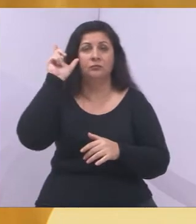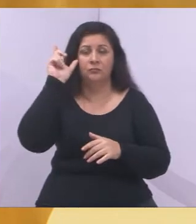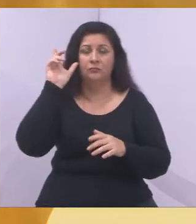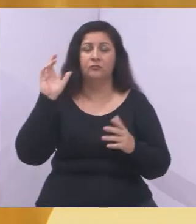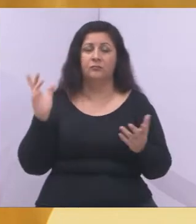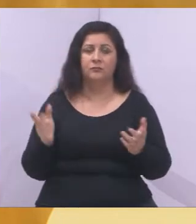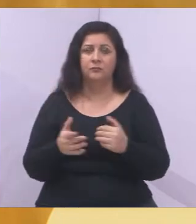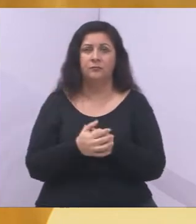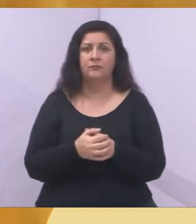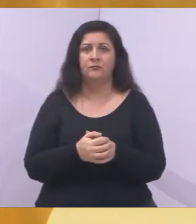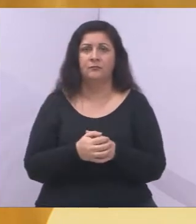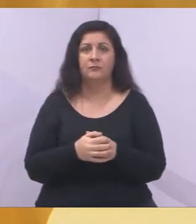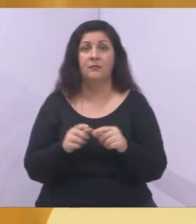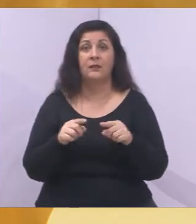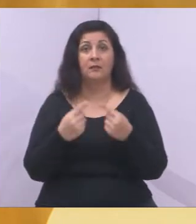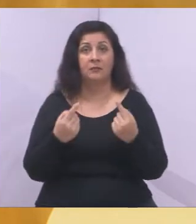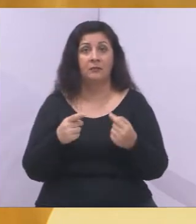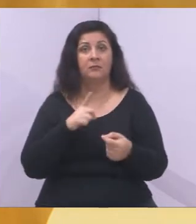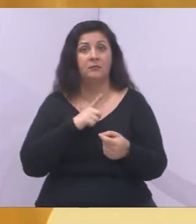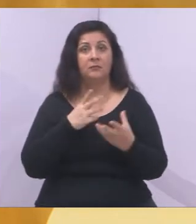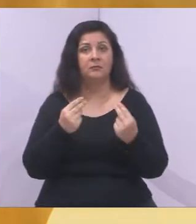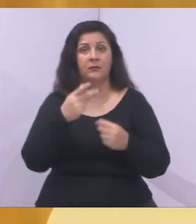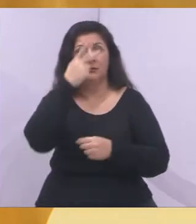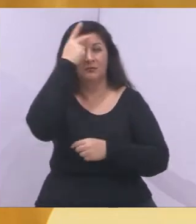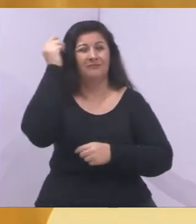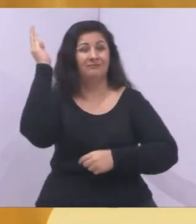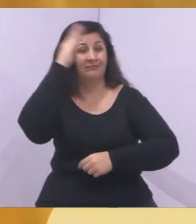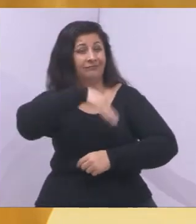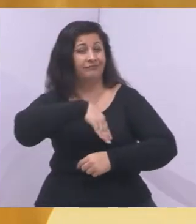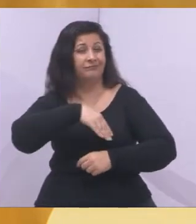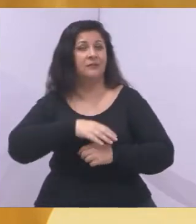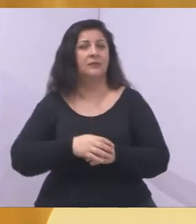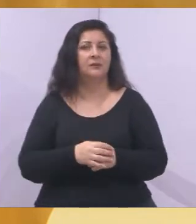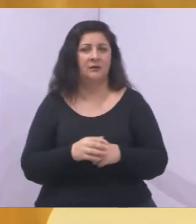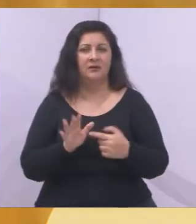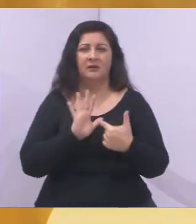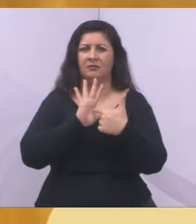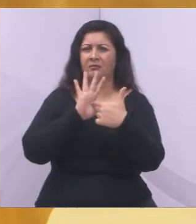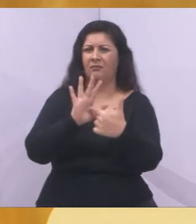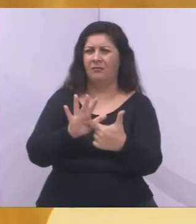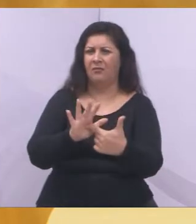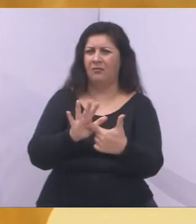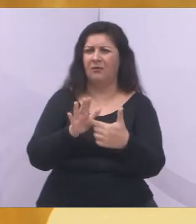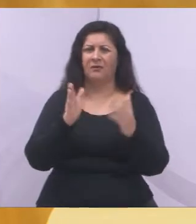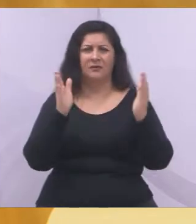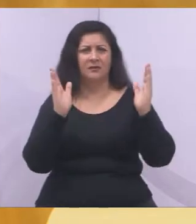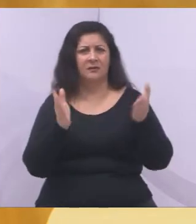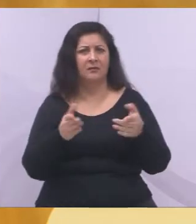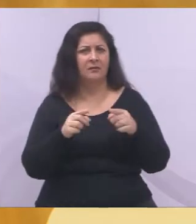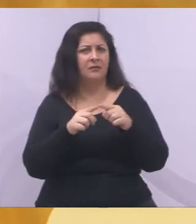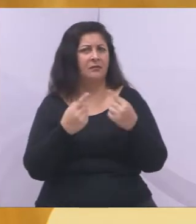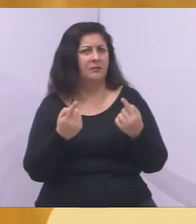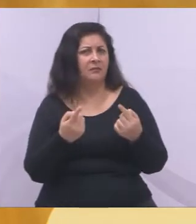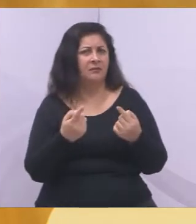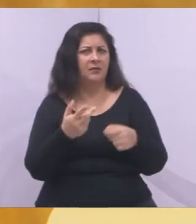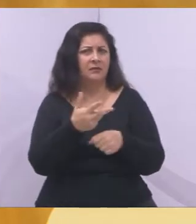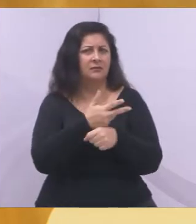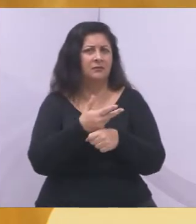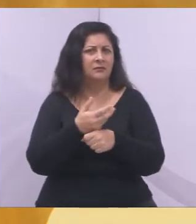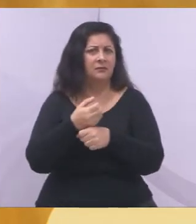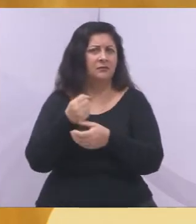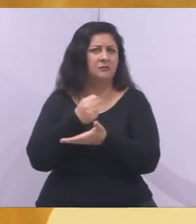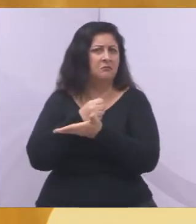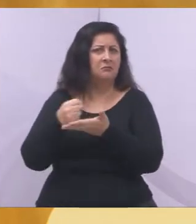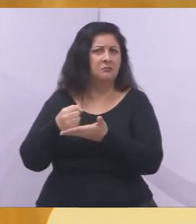falou, mas tem muitas pessoas maldosas aí que fica mostrando hoje no presente e acabando mostrando o